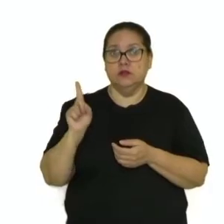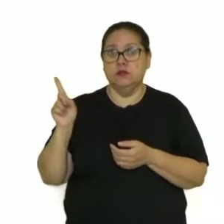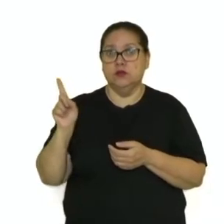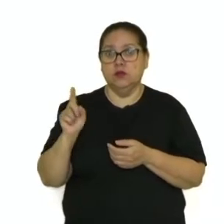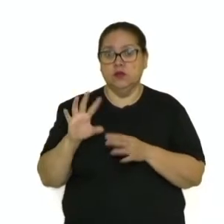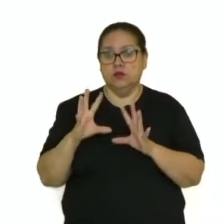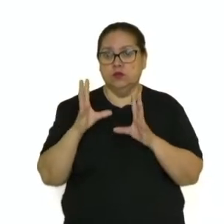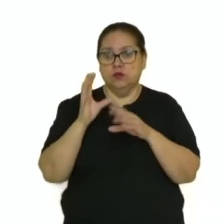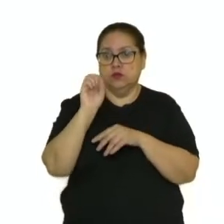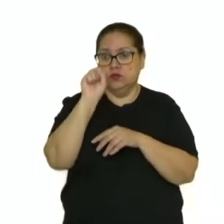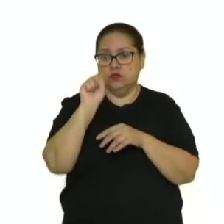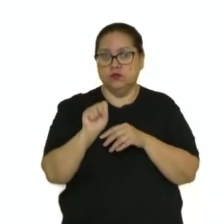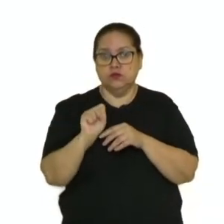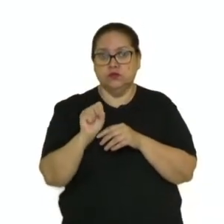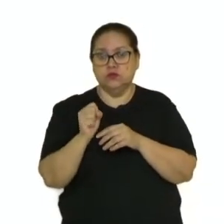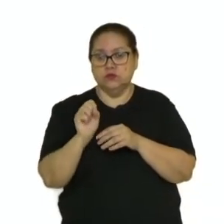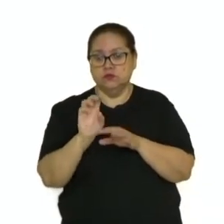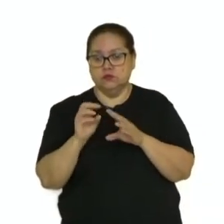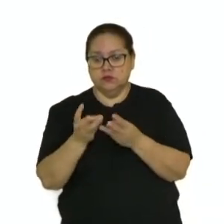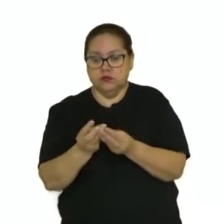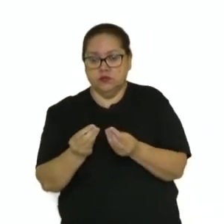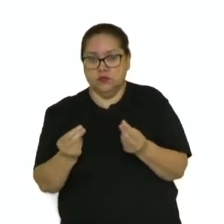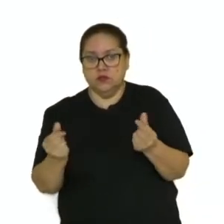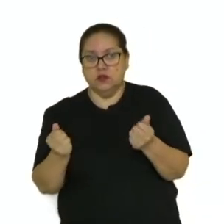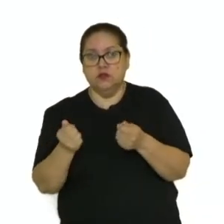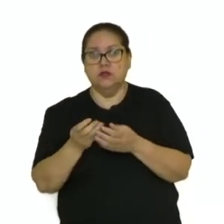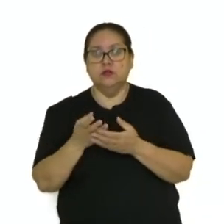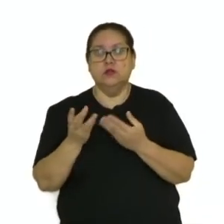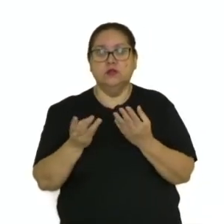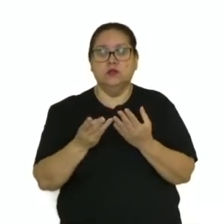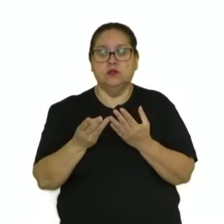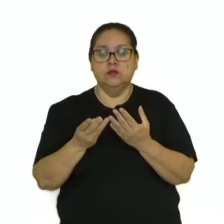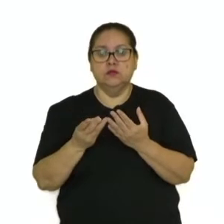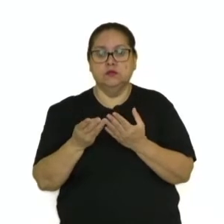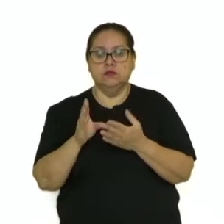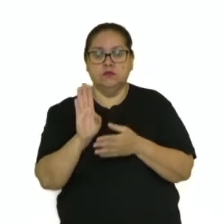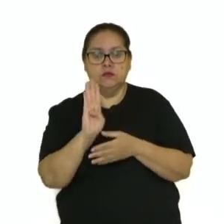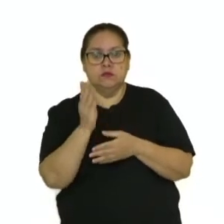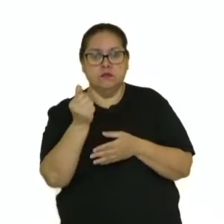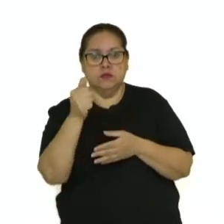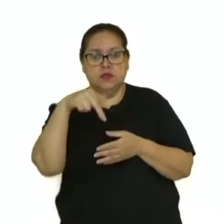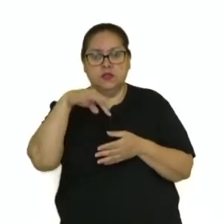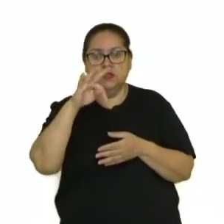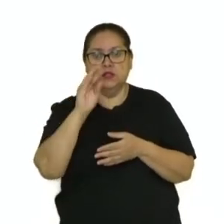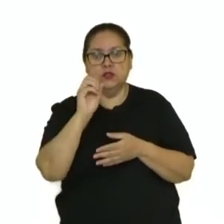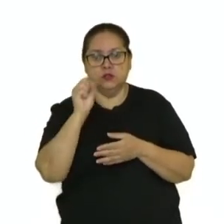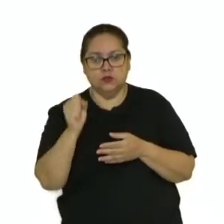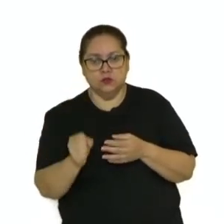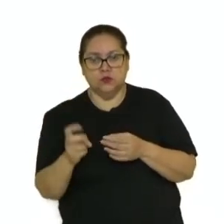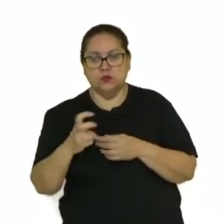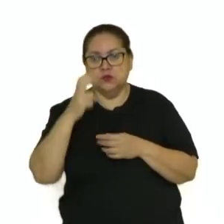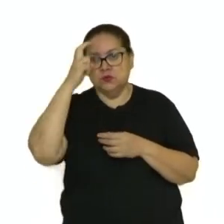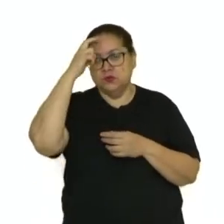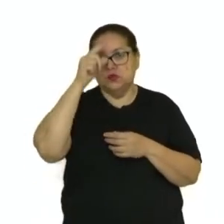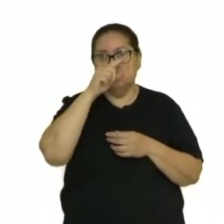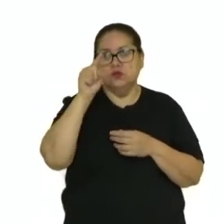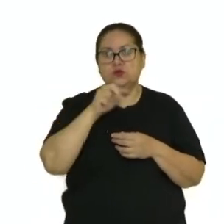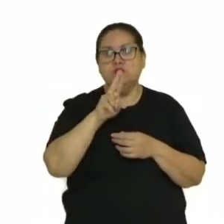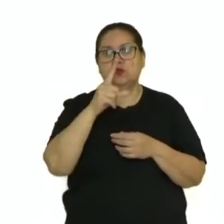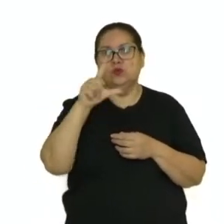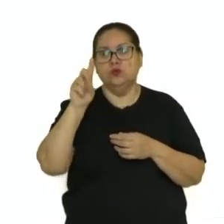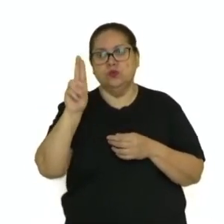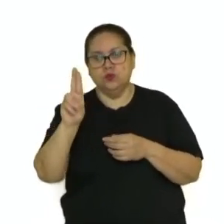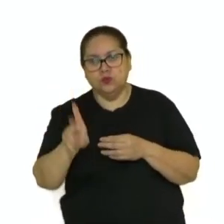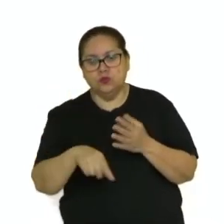Ou seja, ao sul do deserto do Saara. Então ali temos os bantus, temos ali a cultura Zulu, temos ali